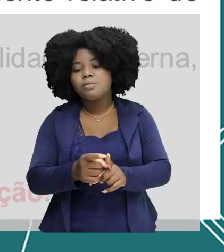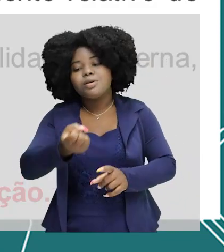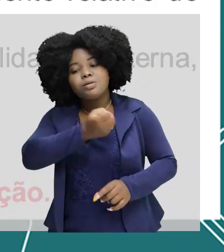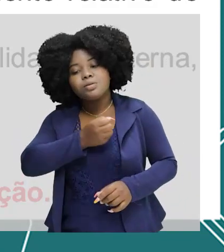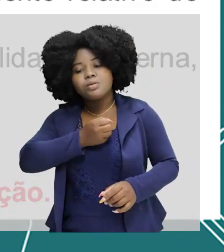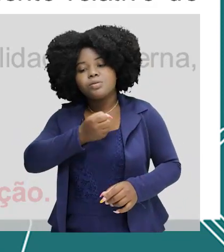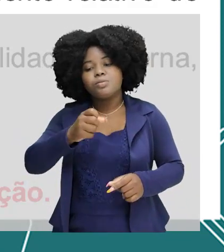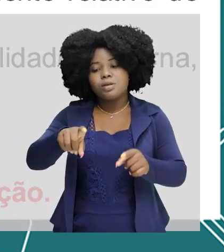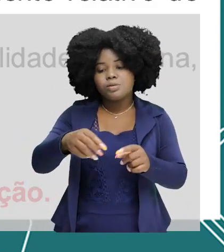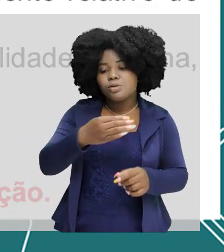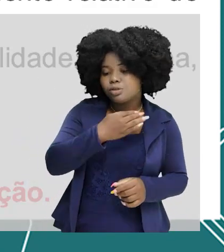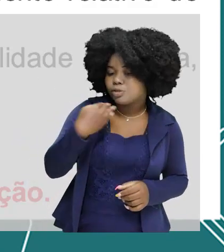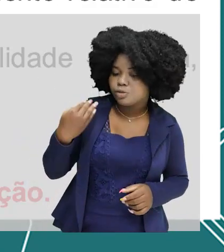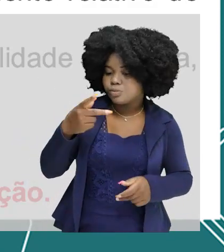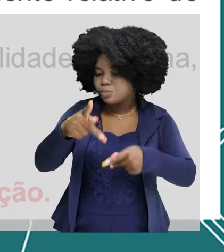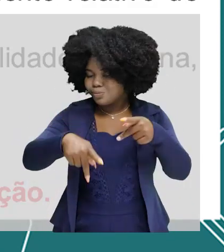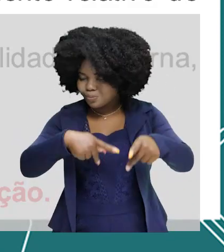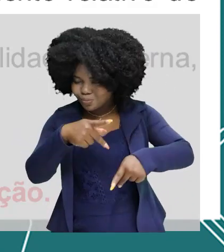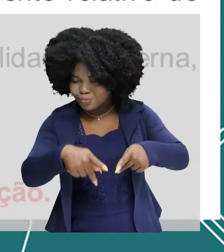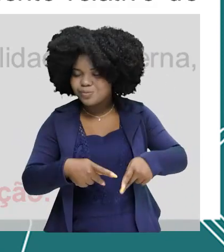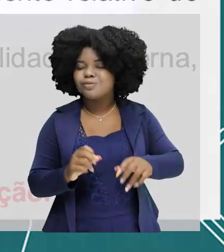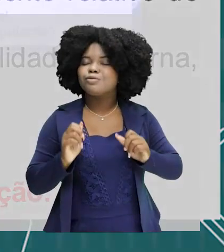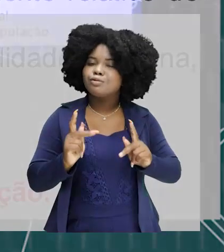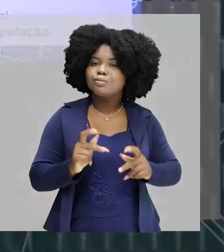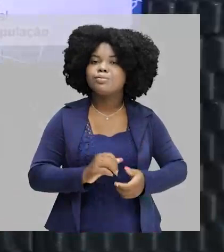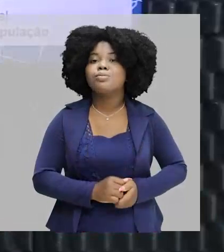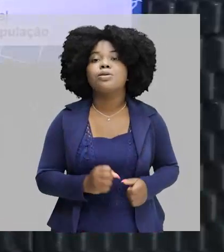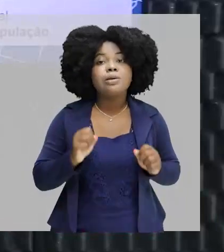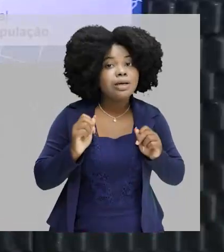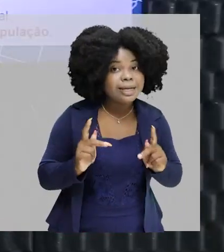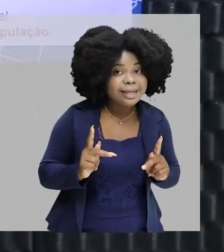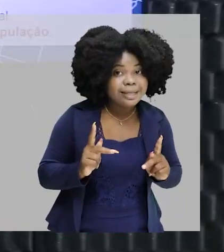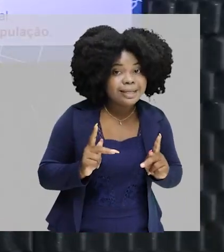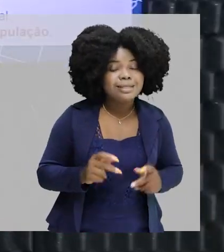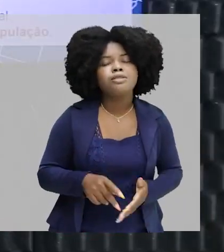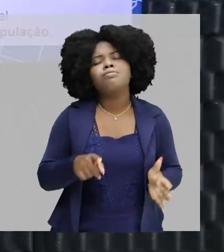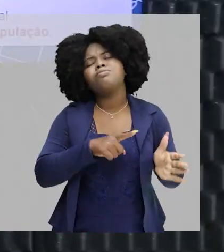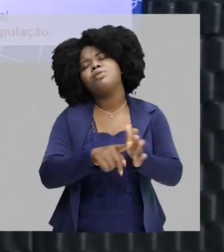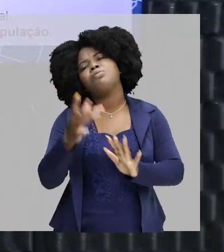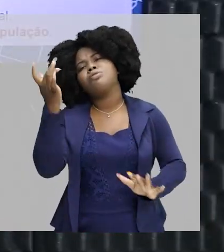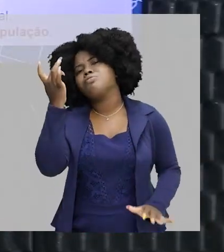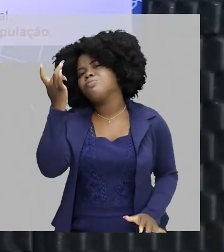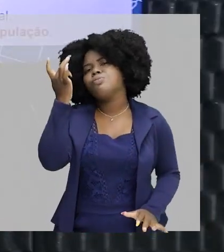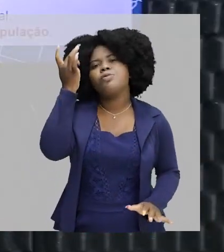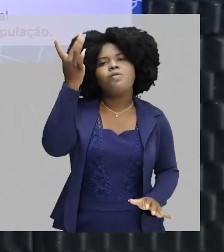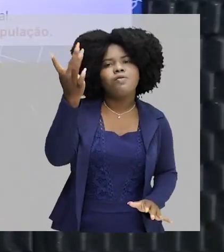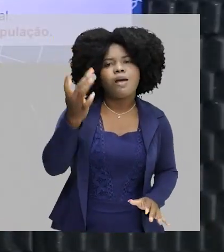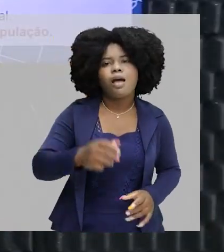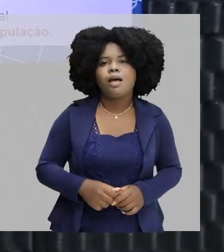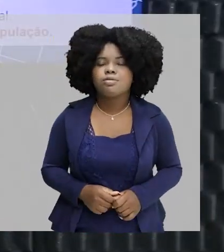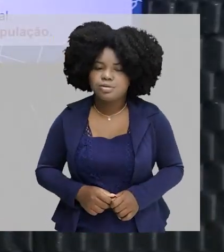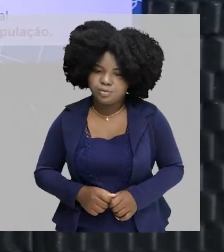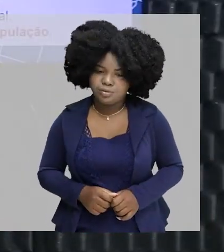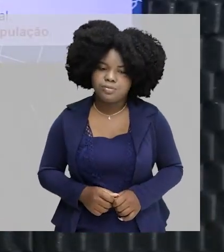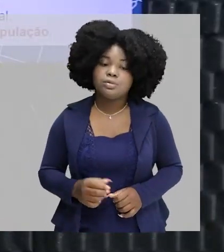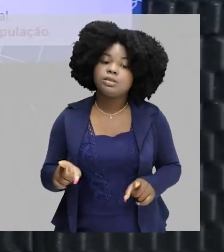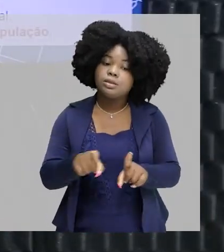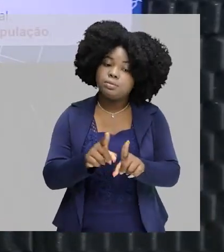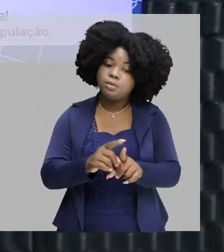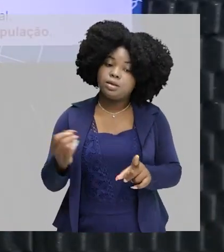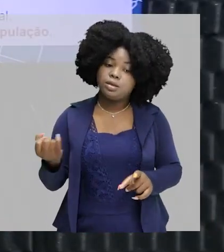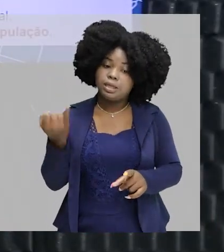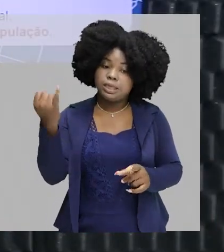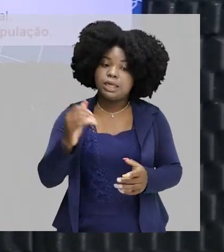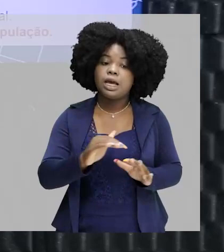de mortalidade de uma população. Belezinha? Questão facinha, né? Questão também muito importante.